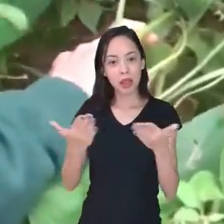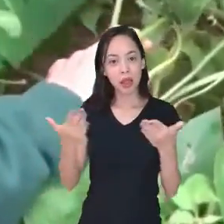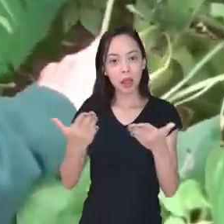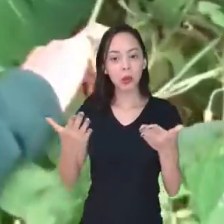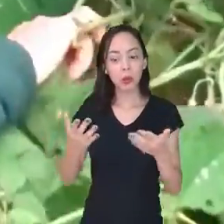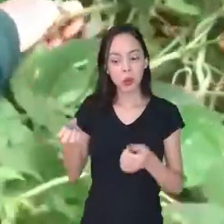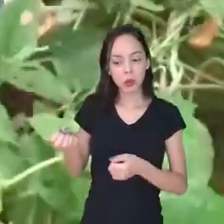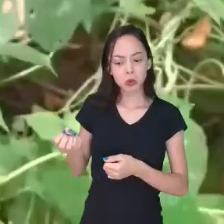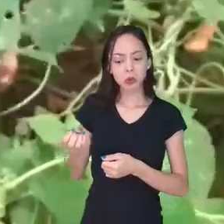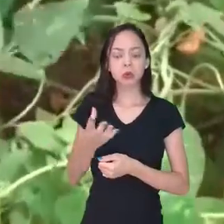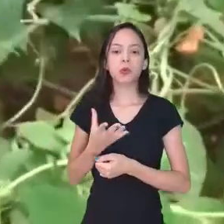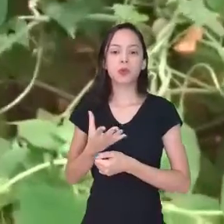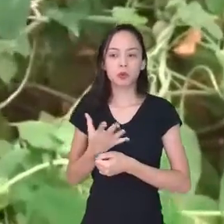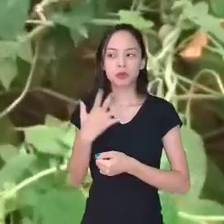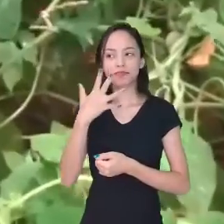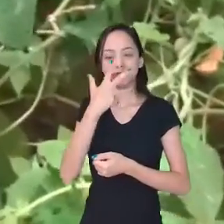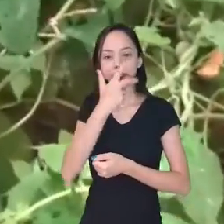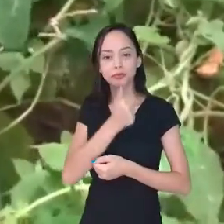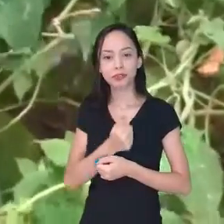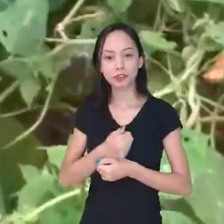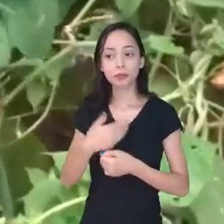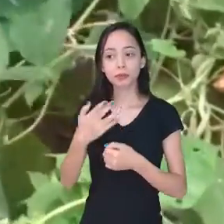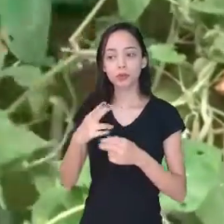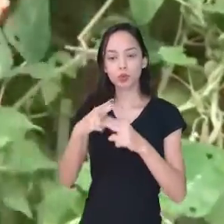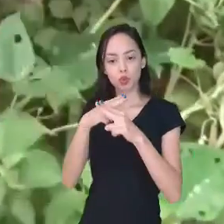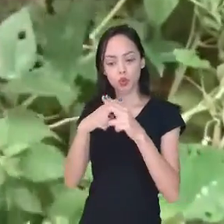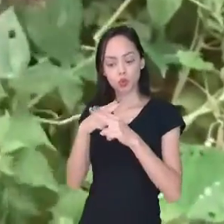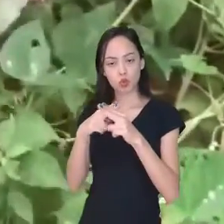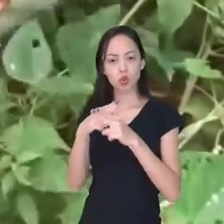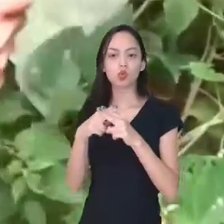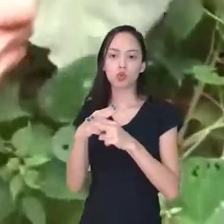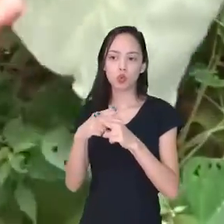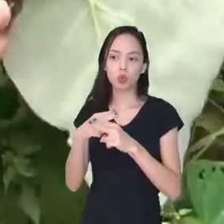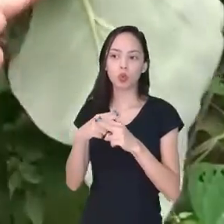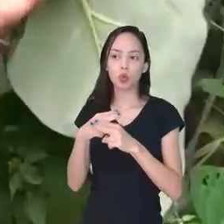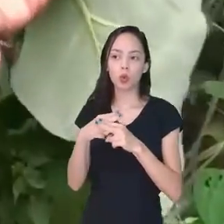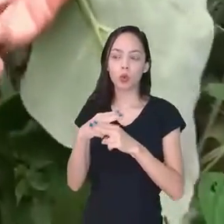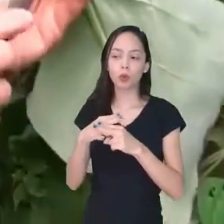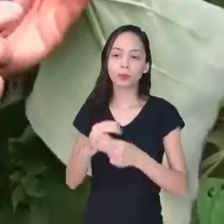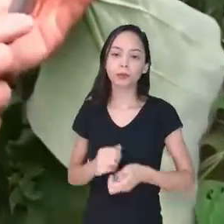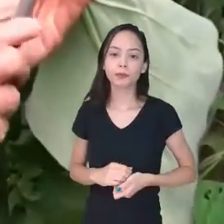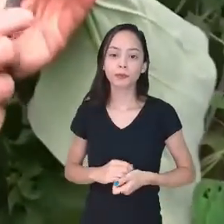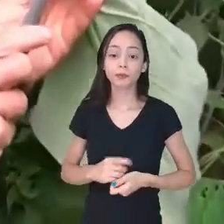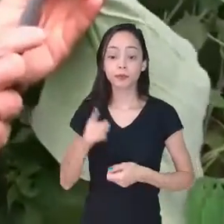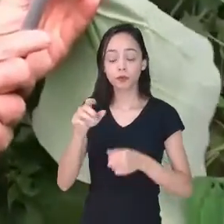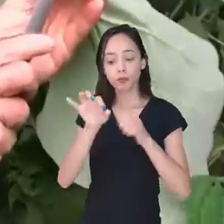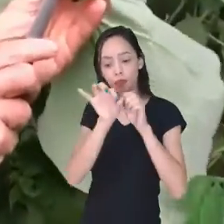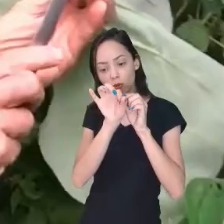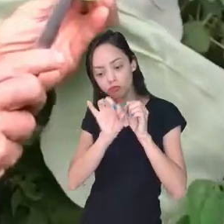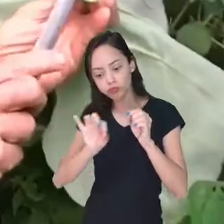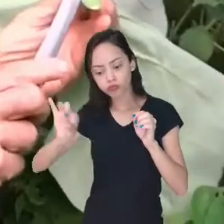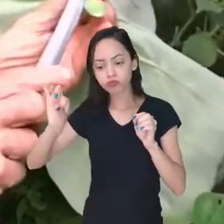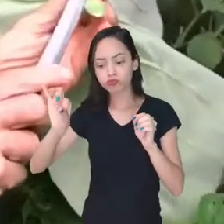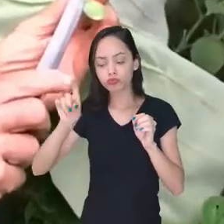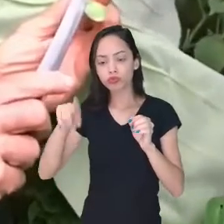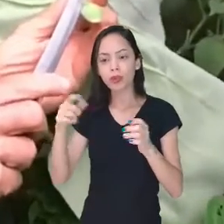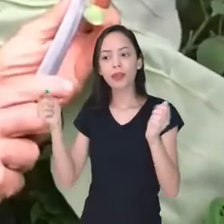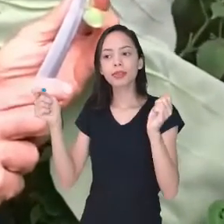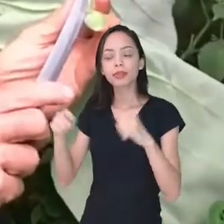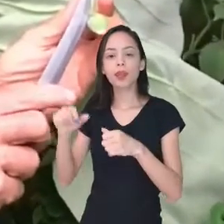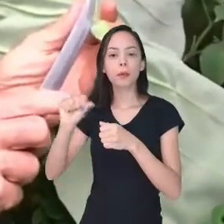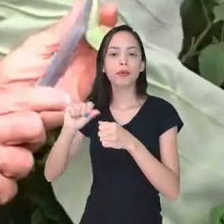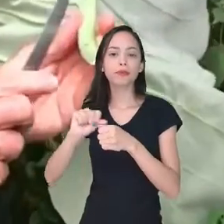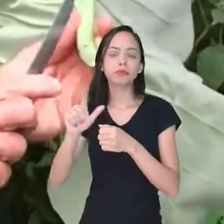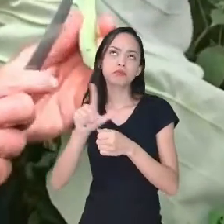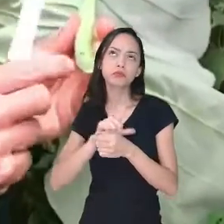tá? Então a gente corta aqui no talo. O talo dela é uma parte que dá para fazer. Tem gente que